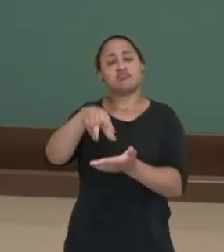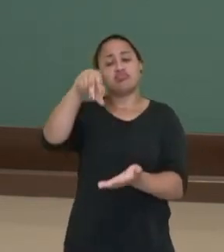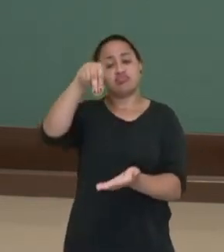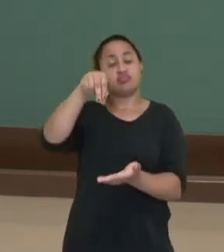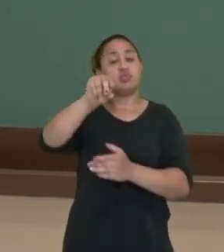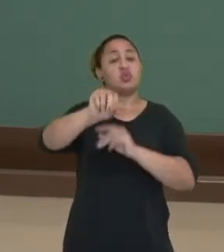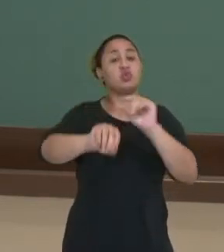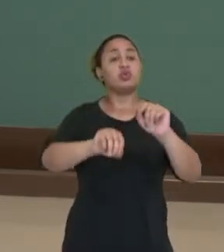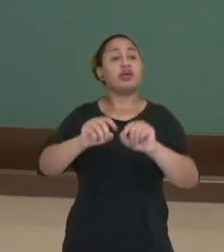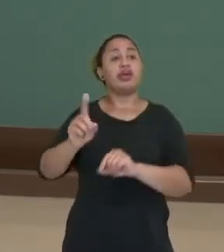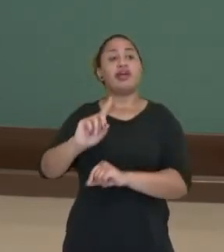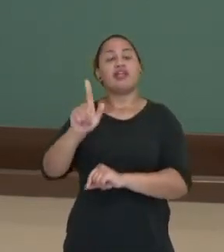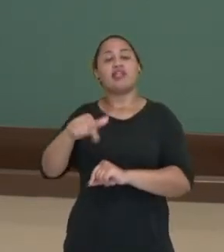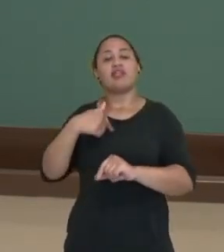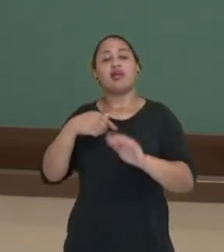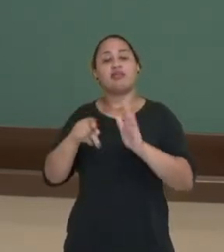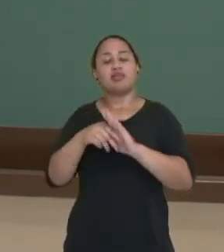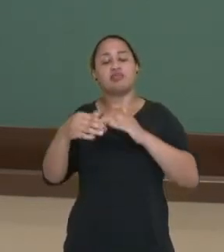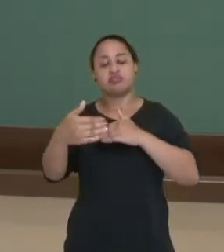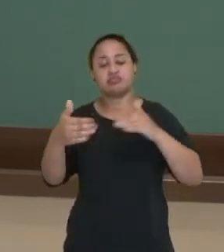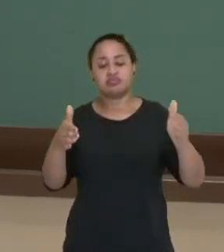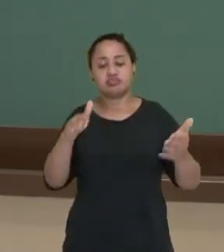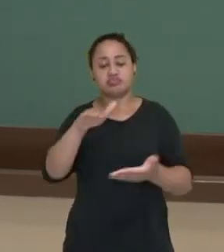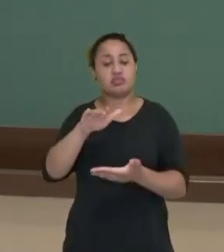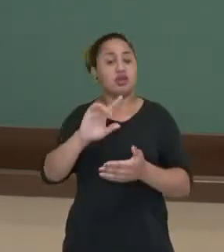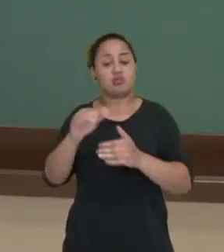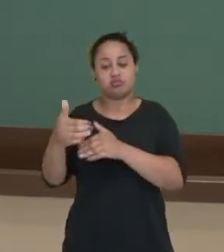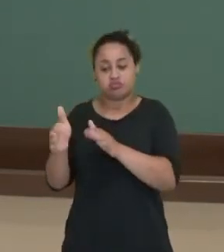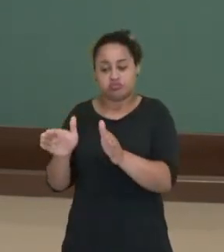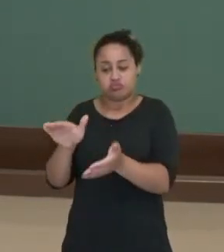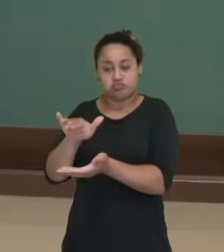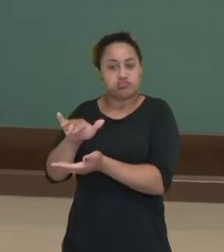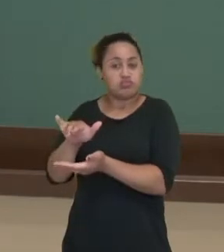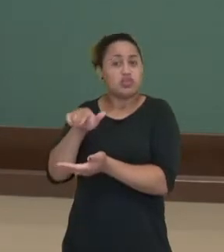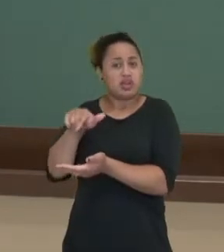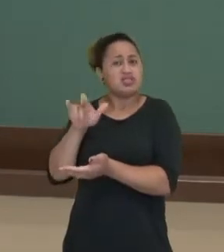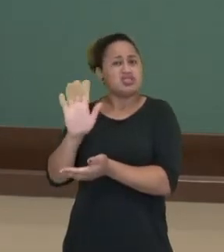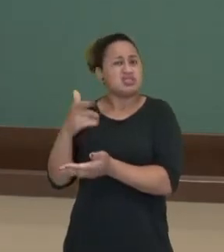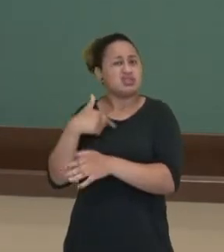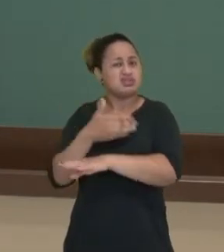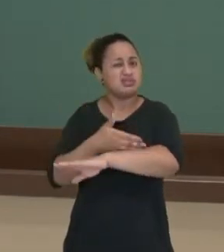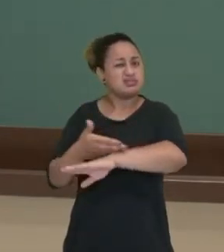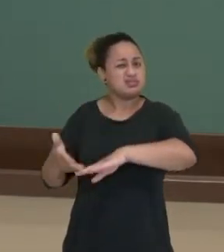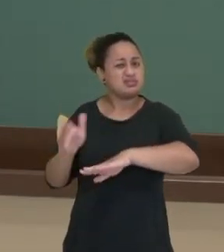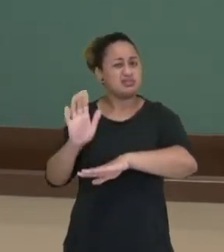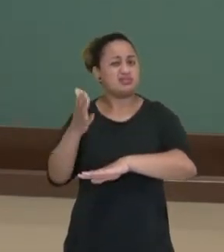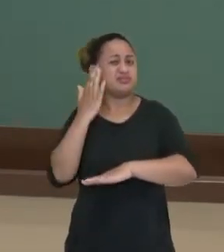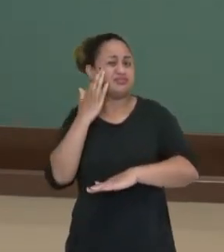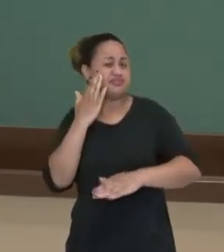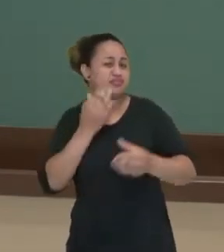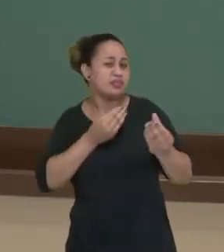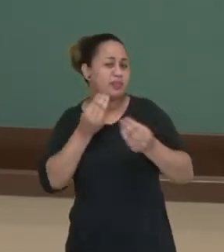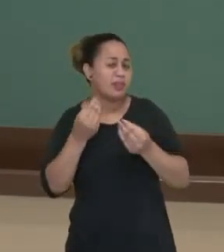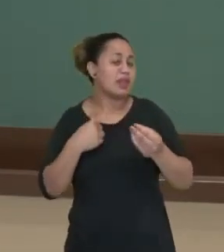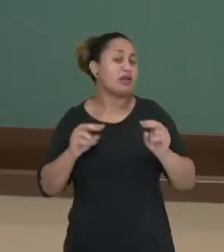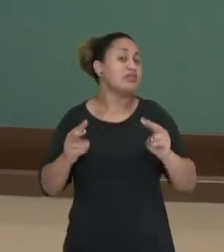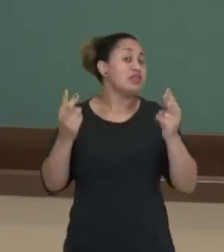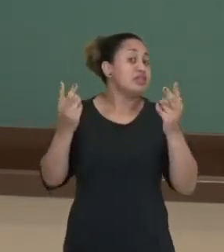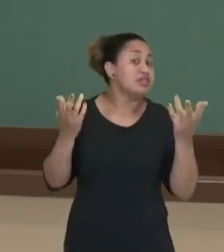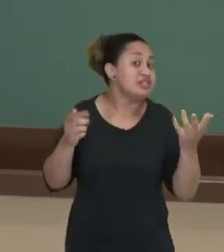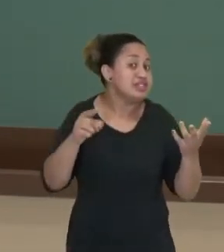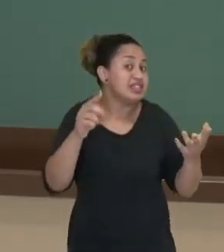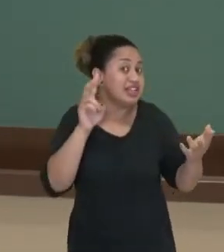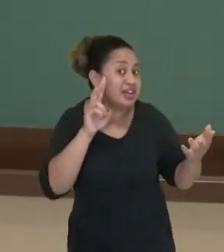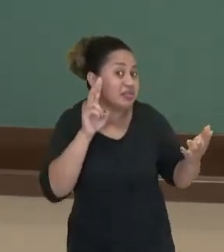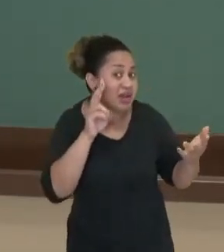que não são paralelepípedos em cubos, né? Porque cubo a gente já está acostumado, né? Como é que a gente calcula o volume de um cubo mesmo? Vamos ver se a memória